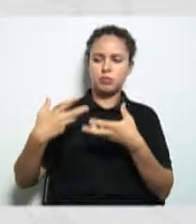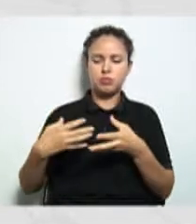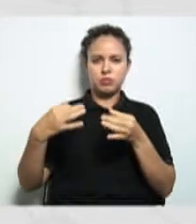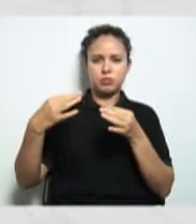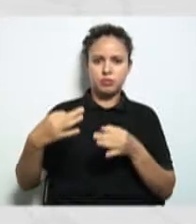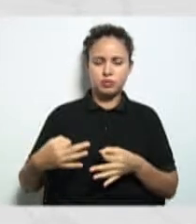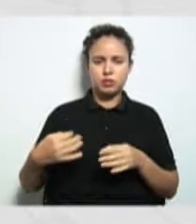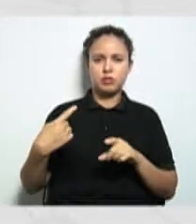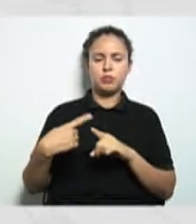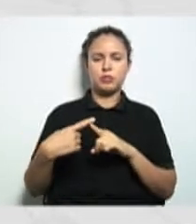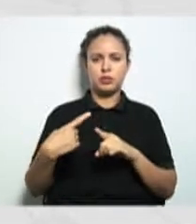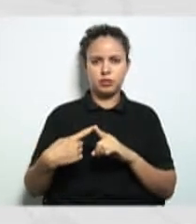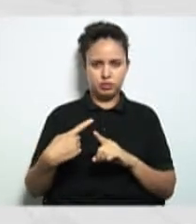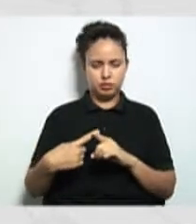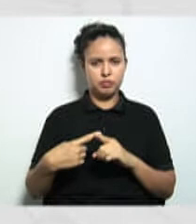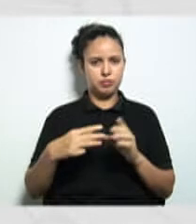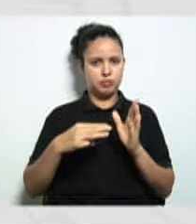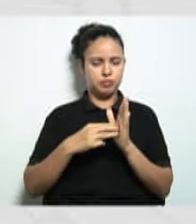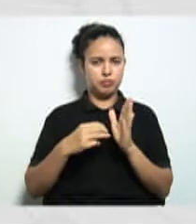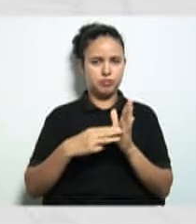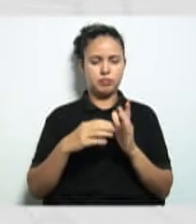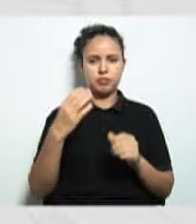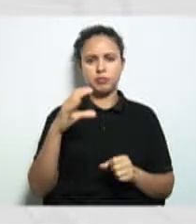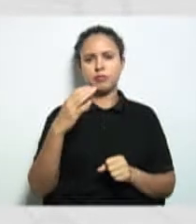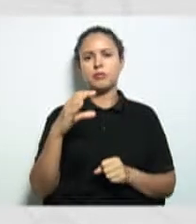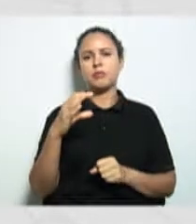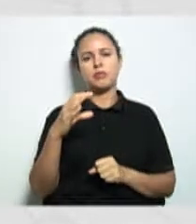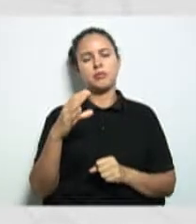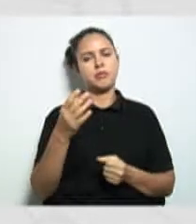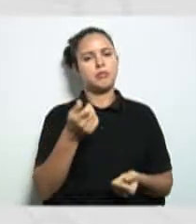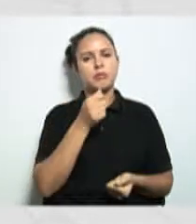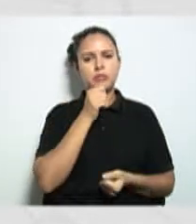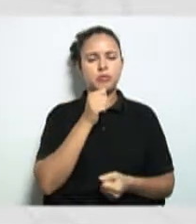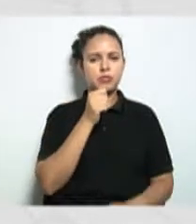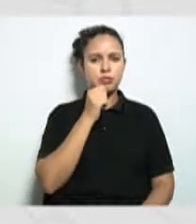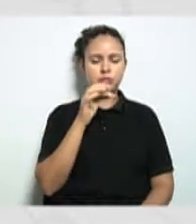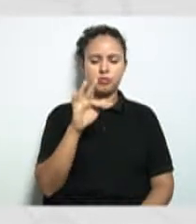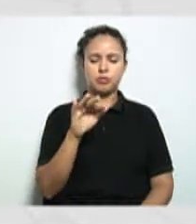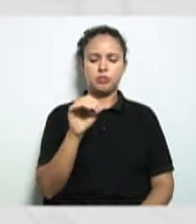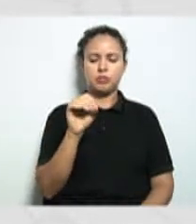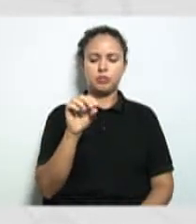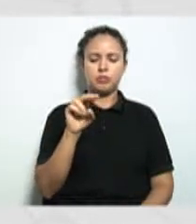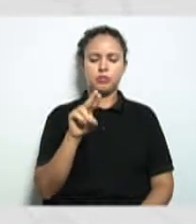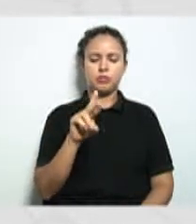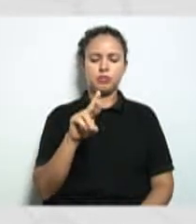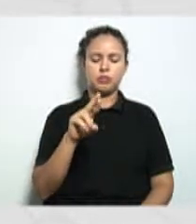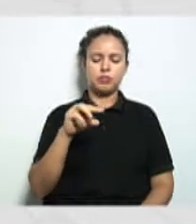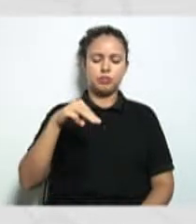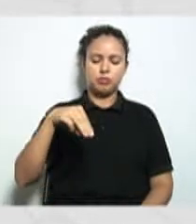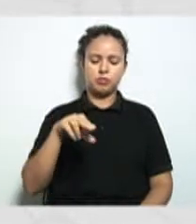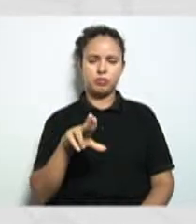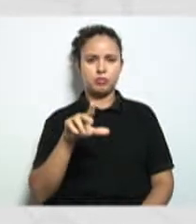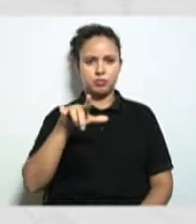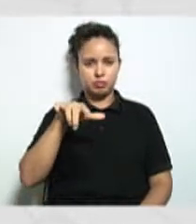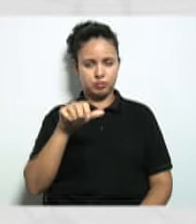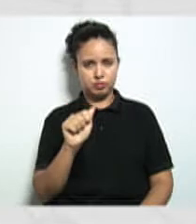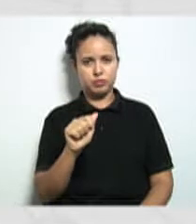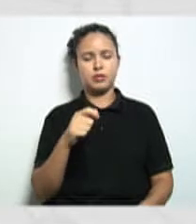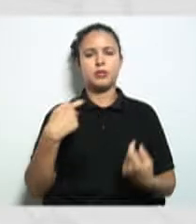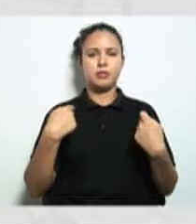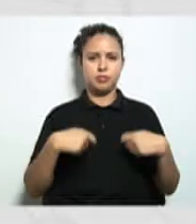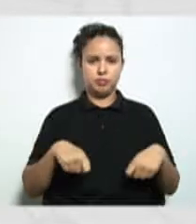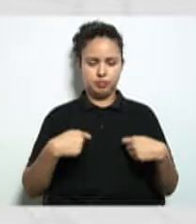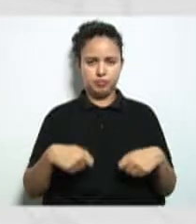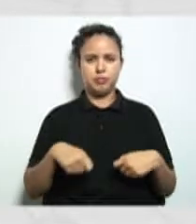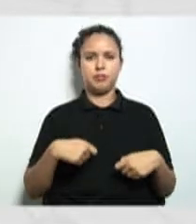método científico não é fórmula, né? Não é fórmula, não é receita, ele vai precisar realmente